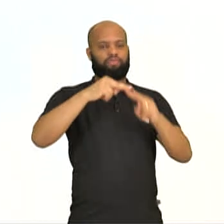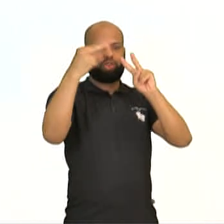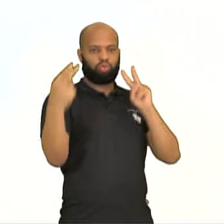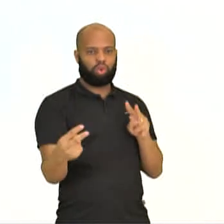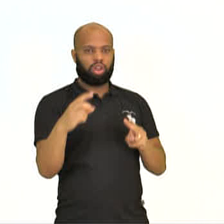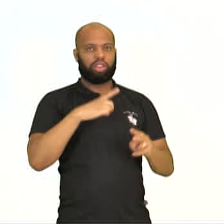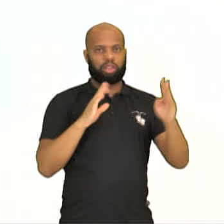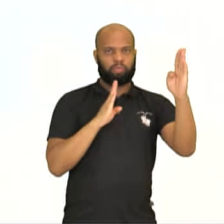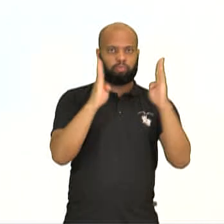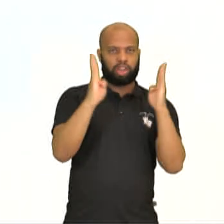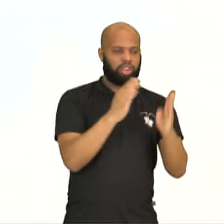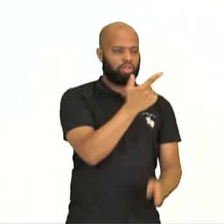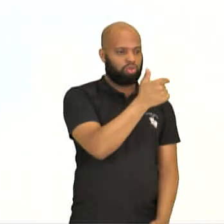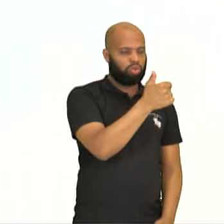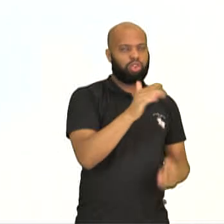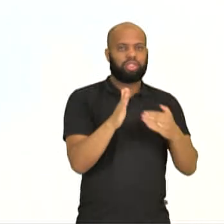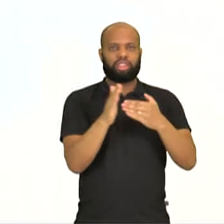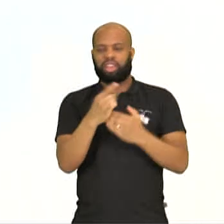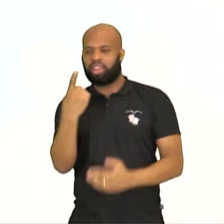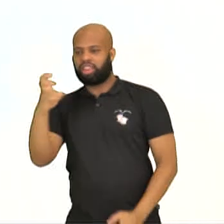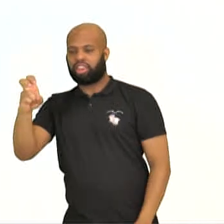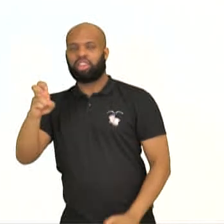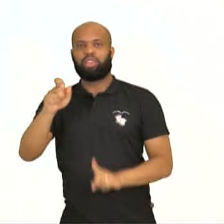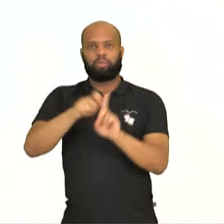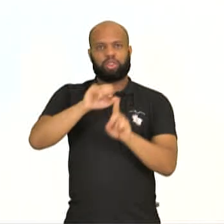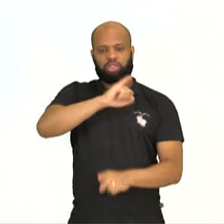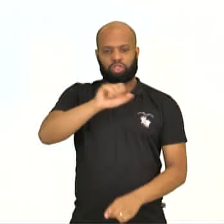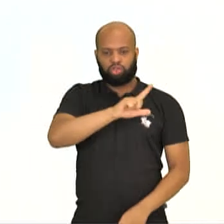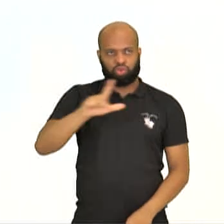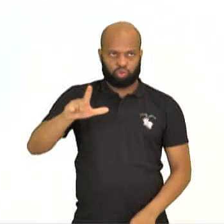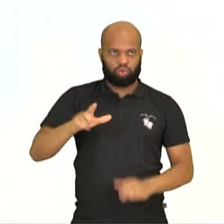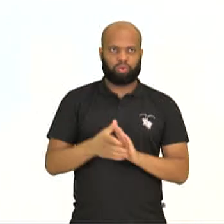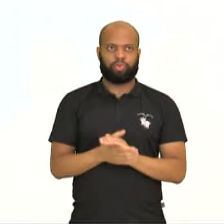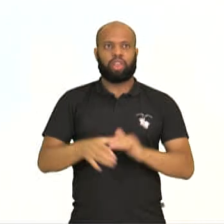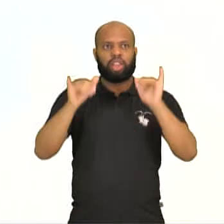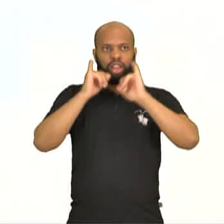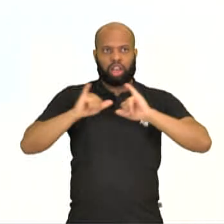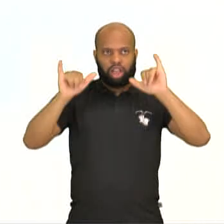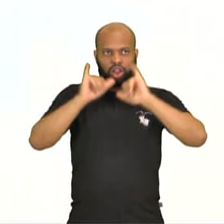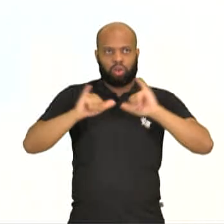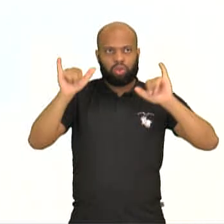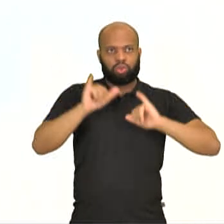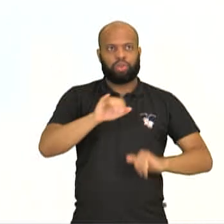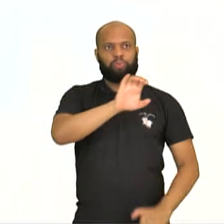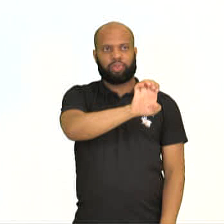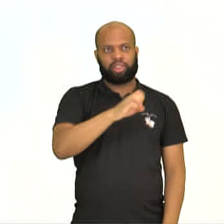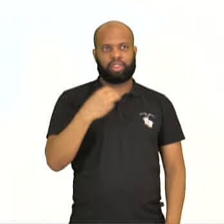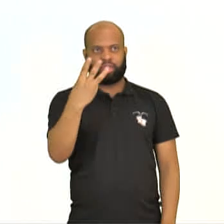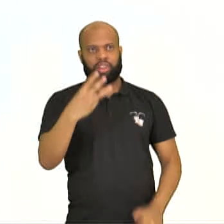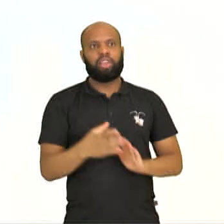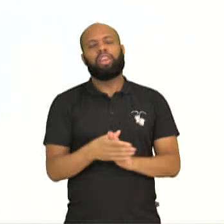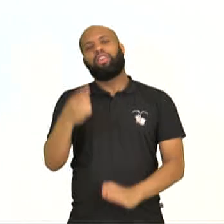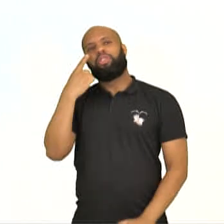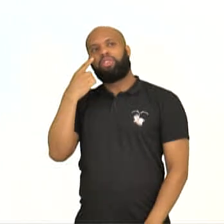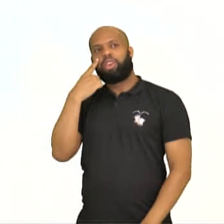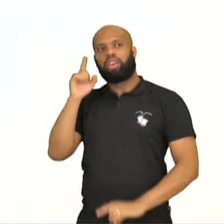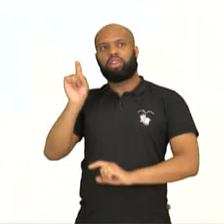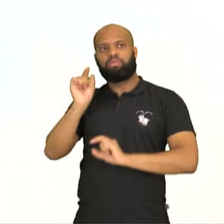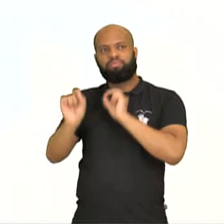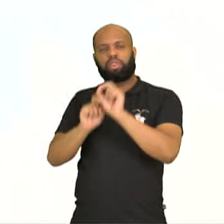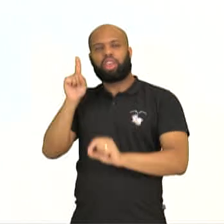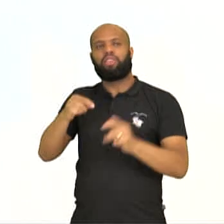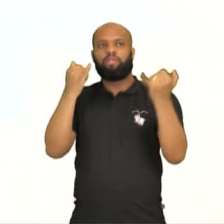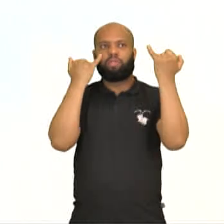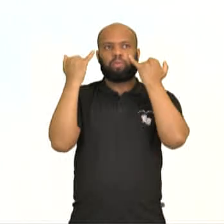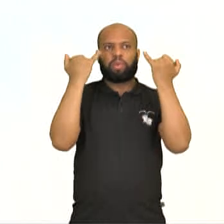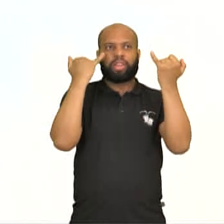dias 12 e 15 de junho, anunciou a Entertainment Software Association, né? Observem que essas são as informações essenciais,